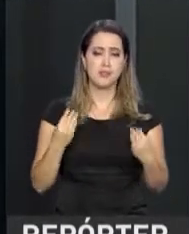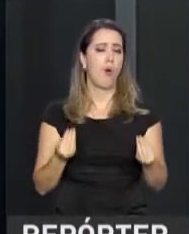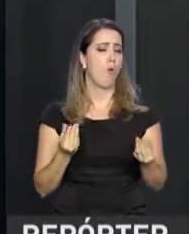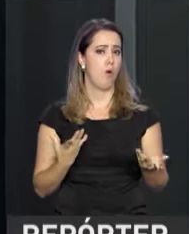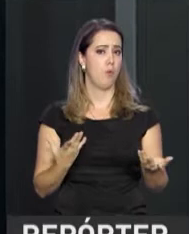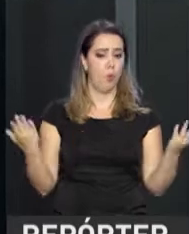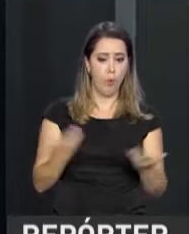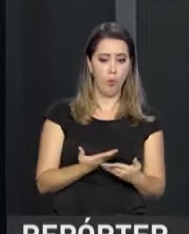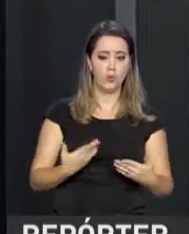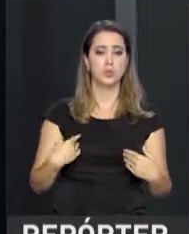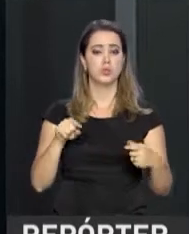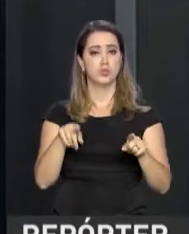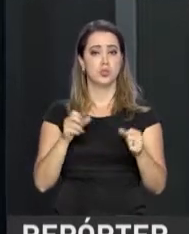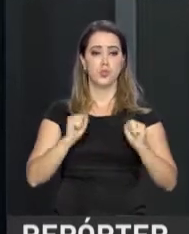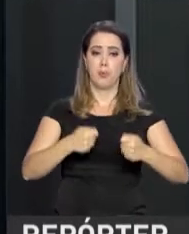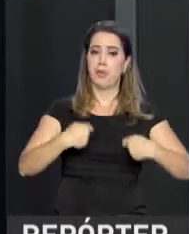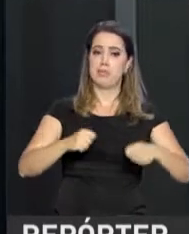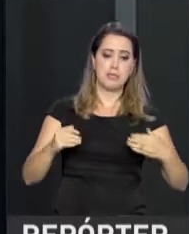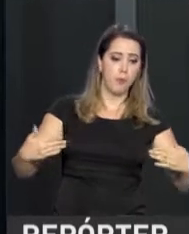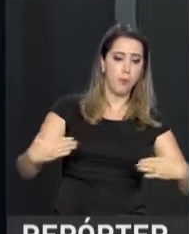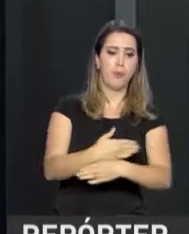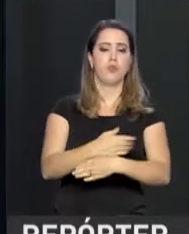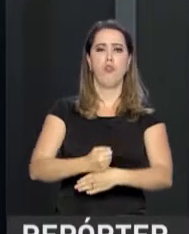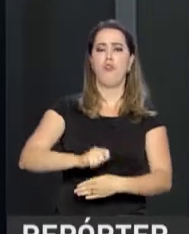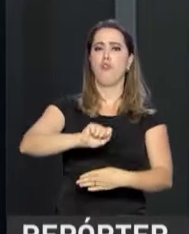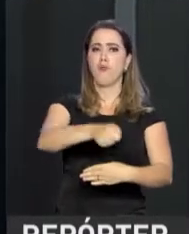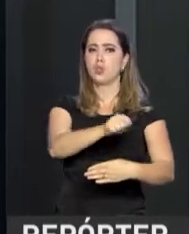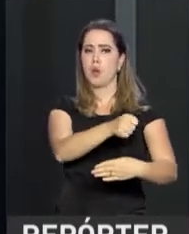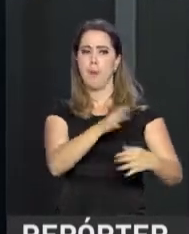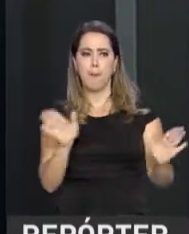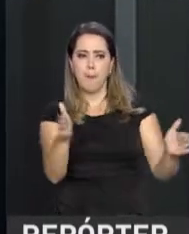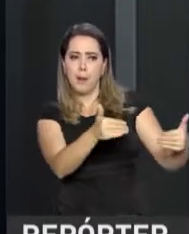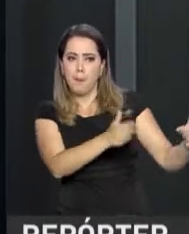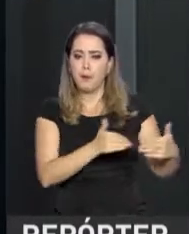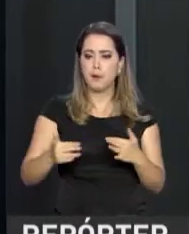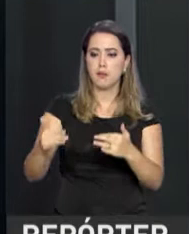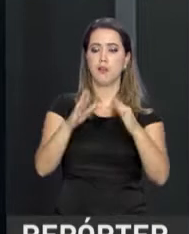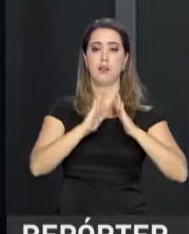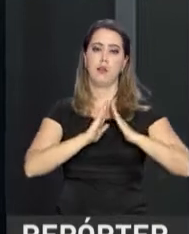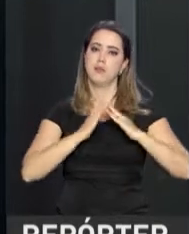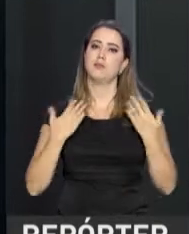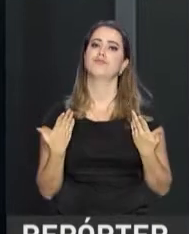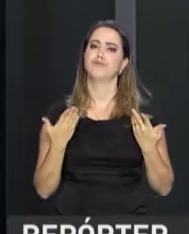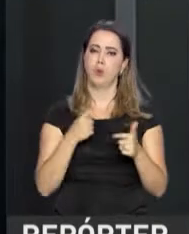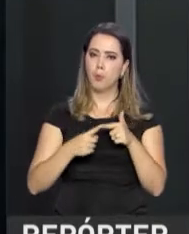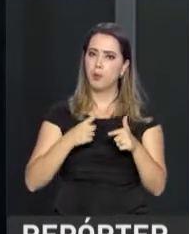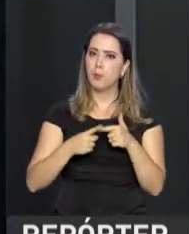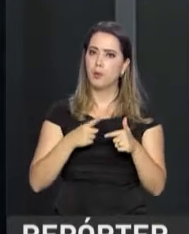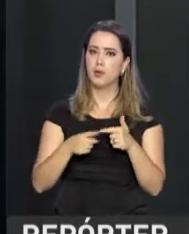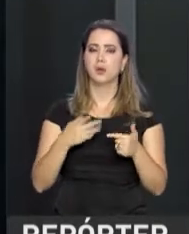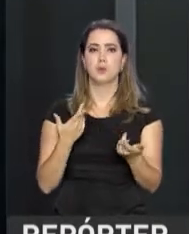que vive hoje nas periferias encurralada encarcerada dentro das suas próprias casas é uma população que é refém de uma